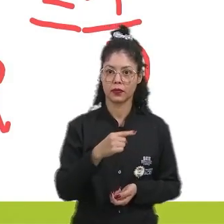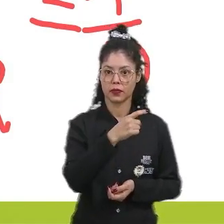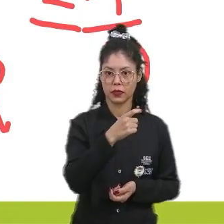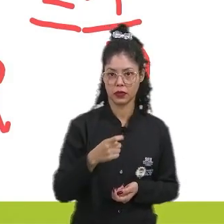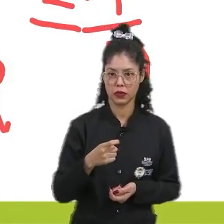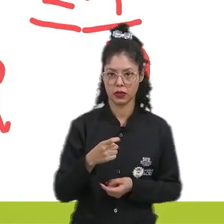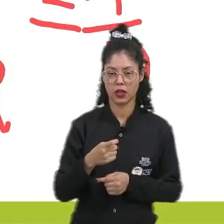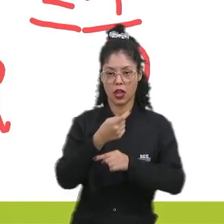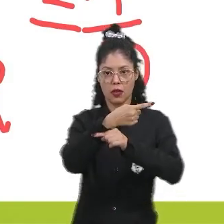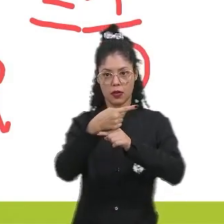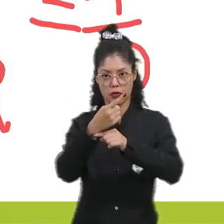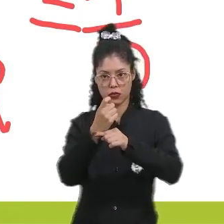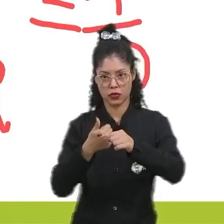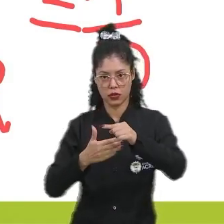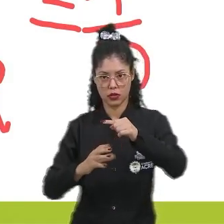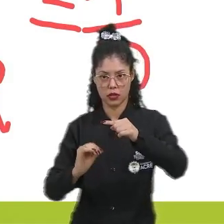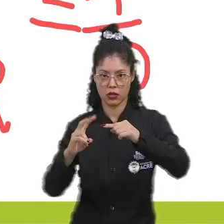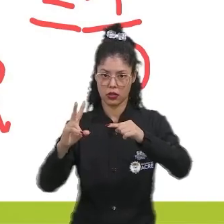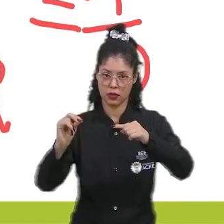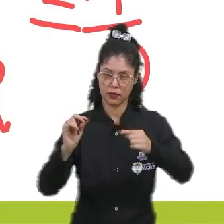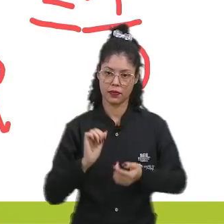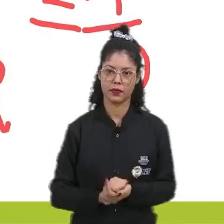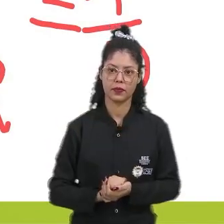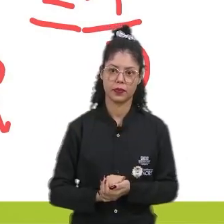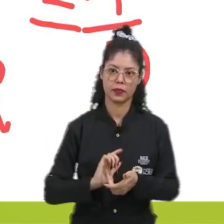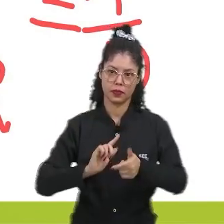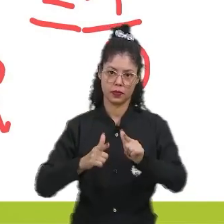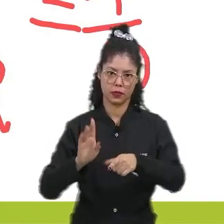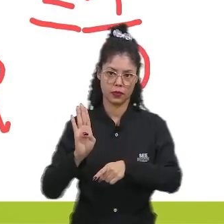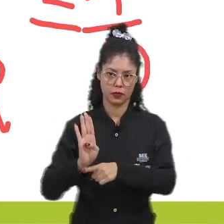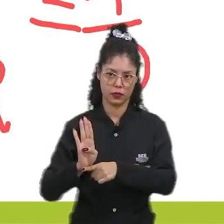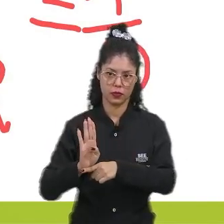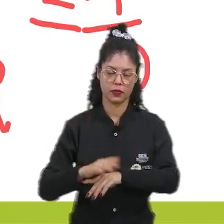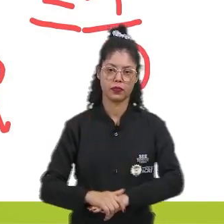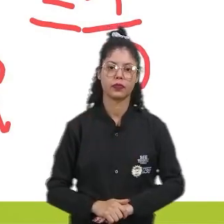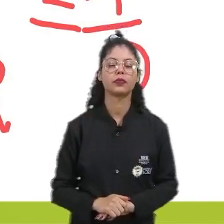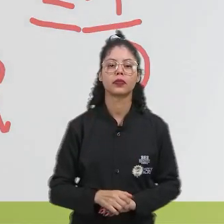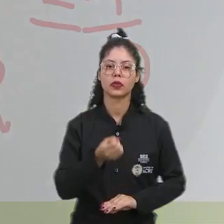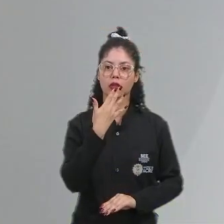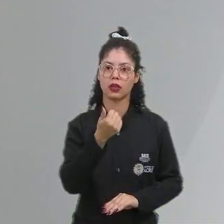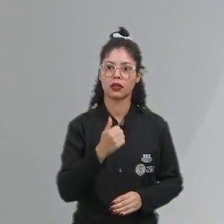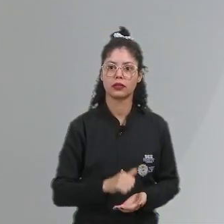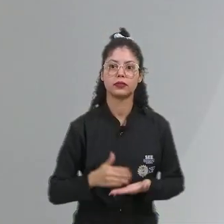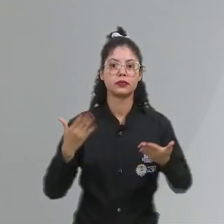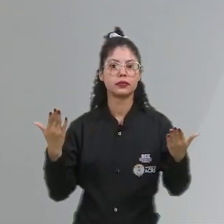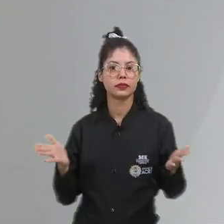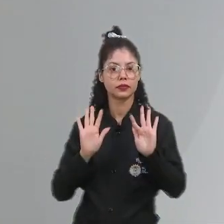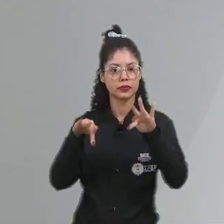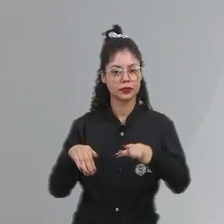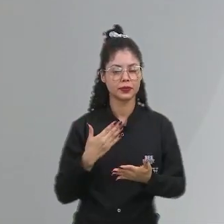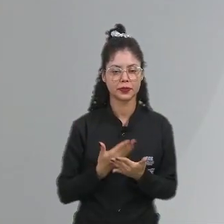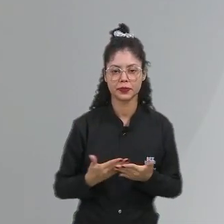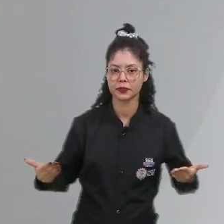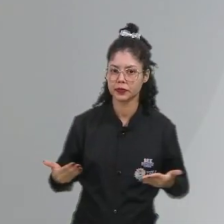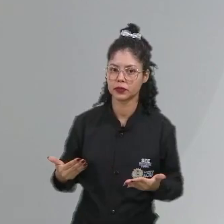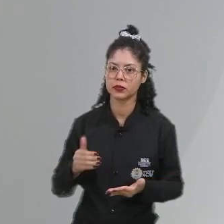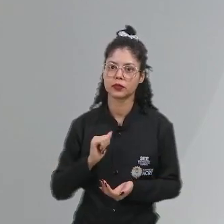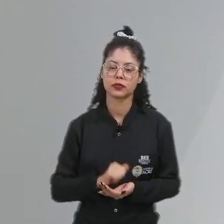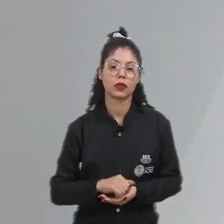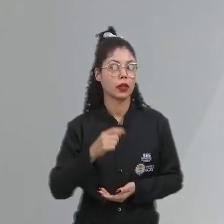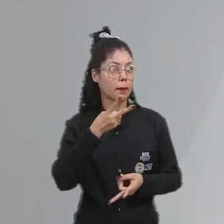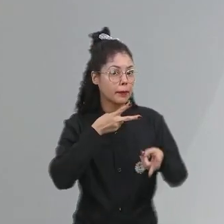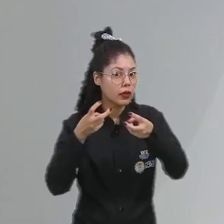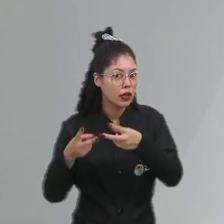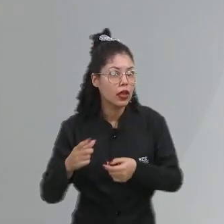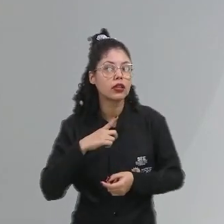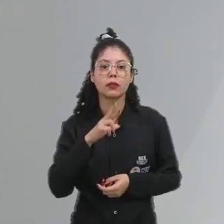sobre 10 mais 50. Gabarito, alternativa, letra B, tá bom? Então a gente vai ficando por aqui. É interessante você